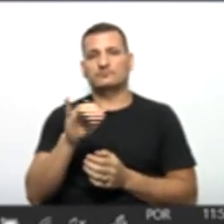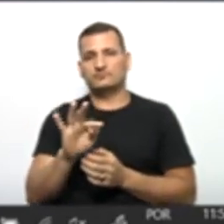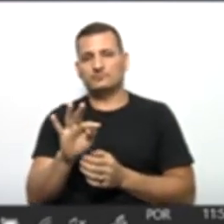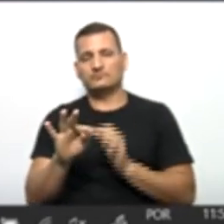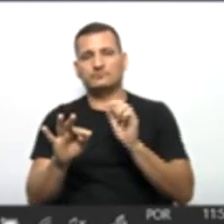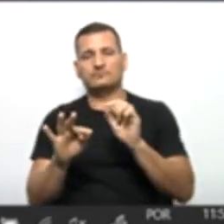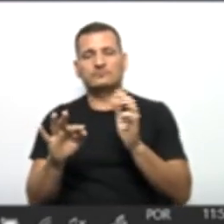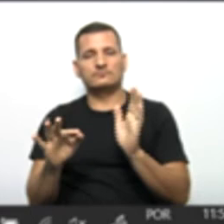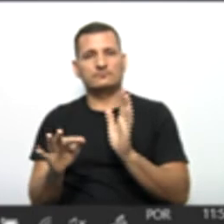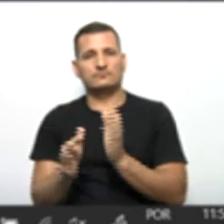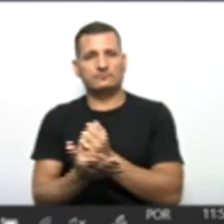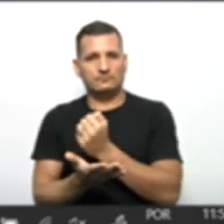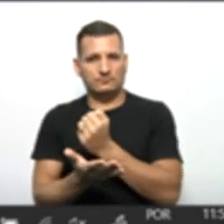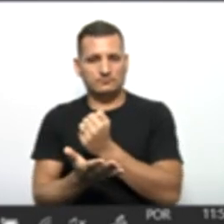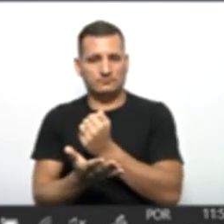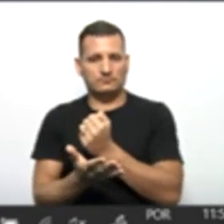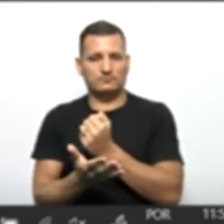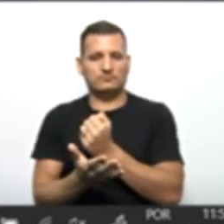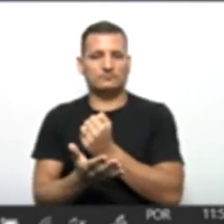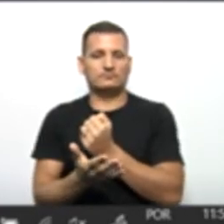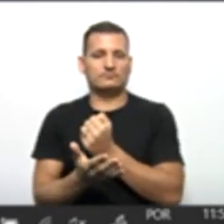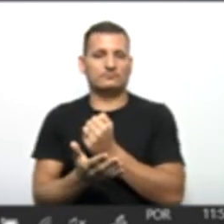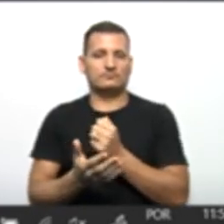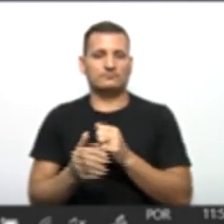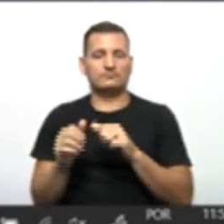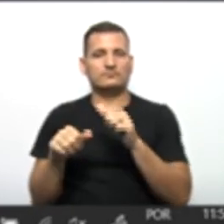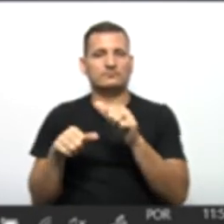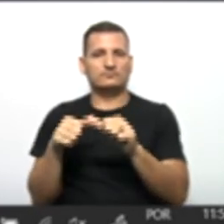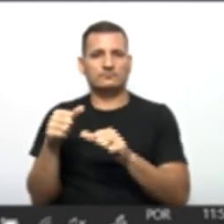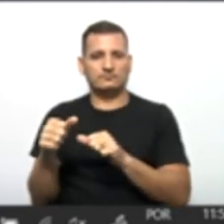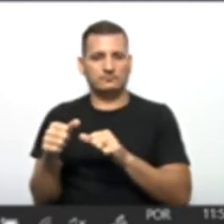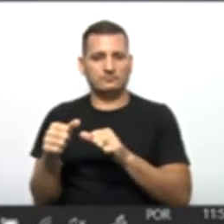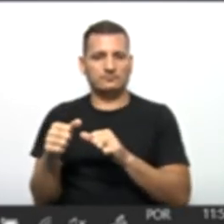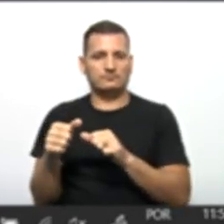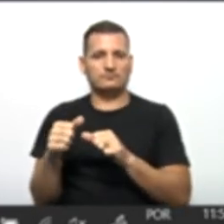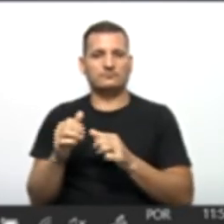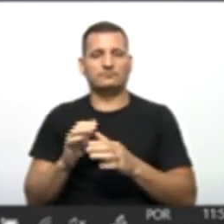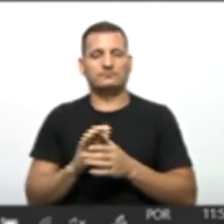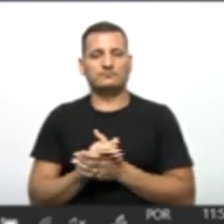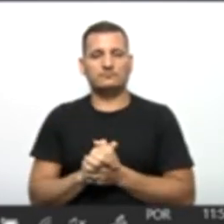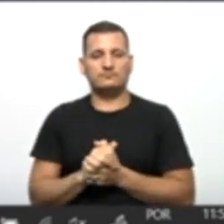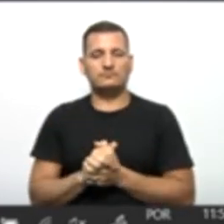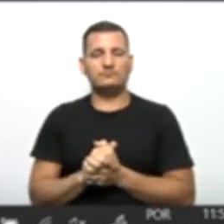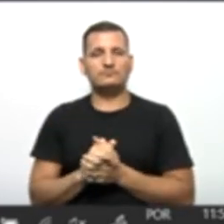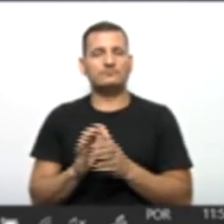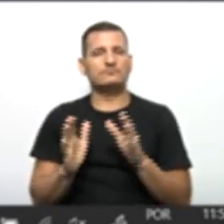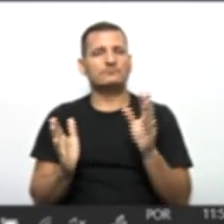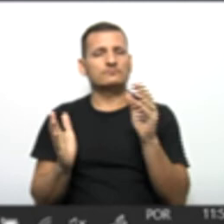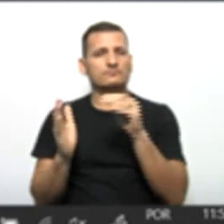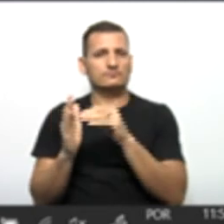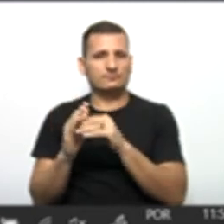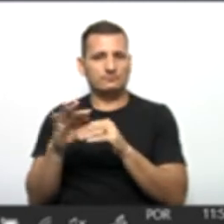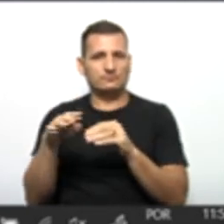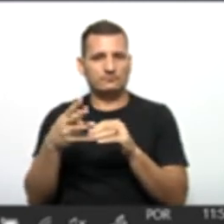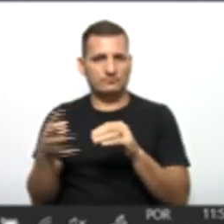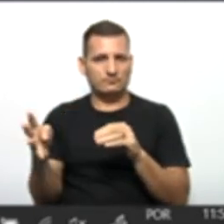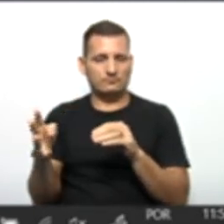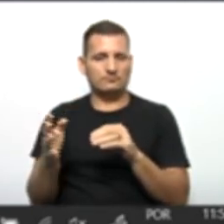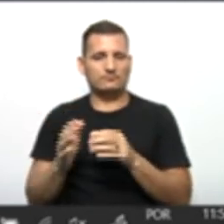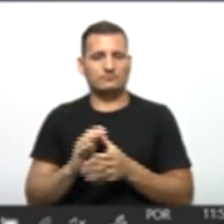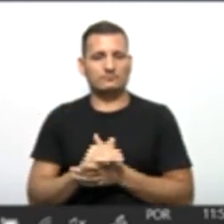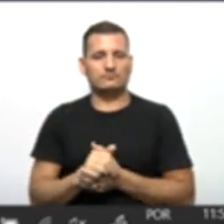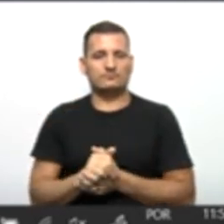salvar e essas alterações que nós estamos fazendo para adicionar um registro a minha tabela